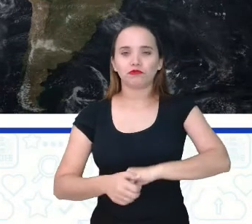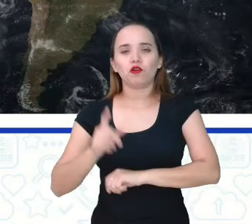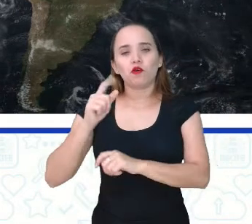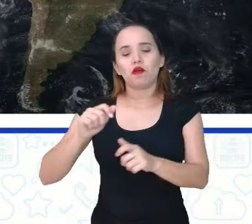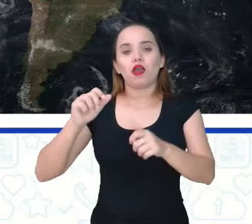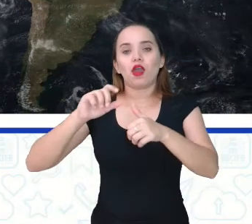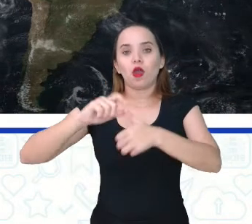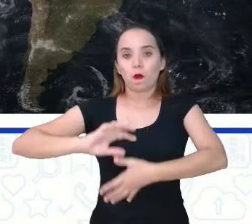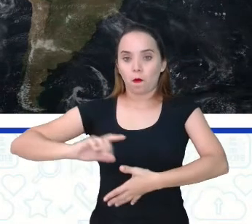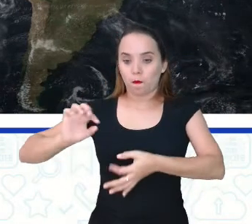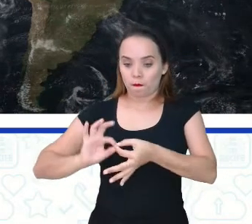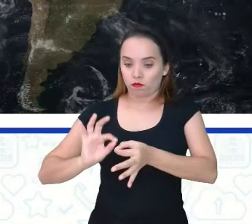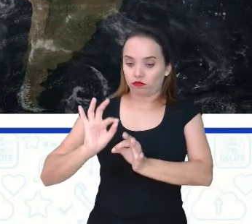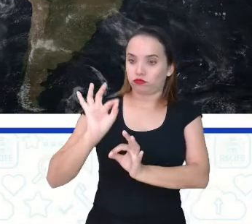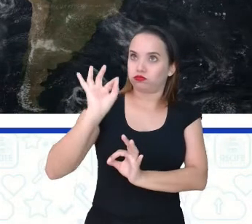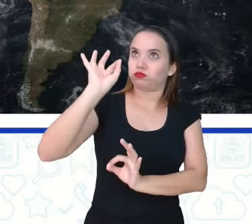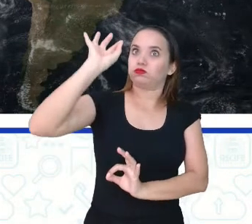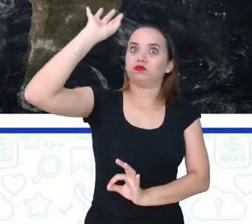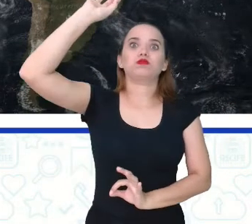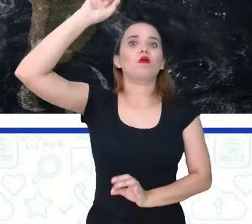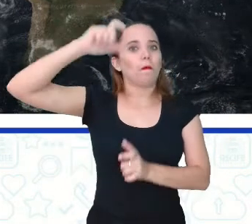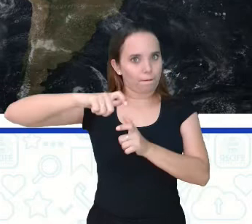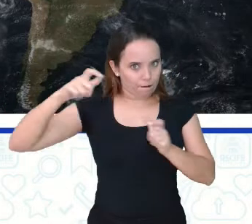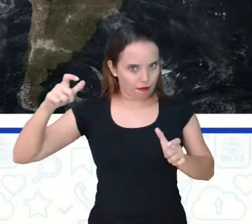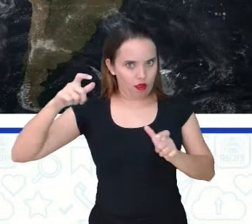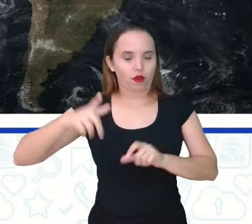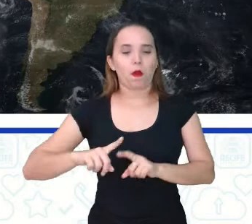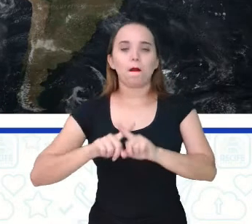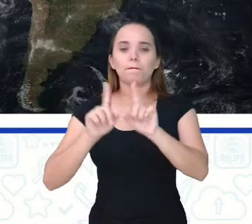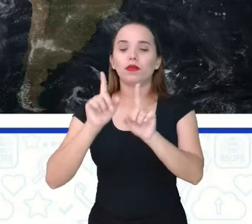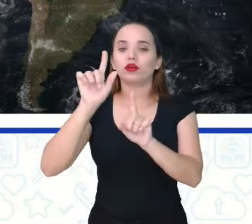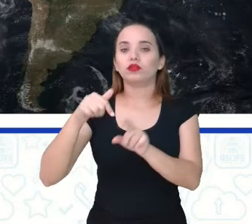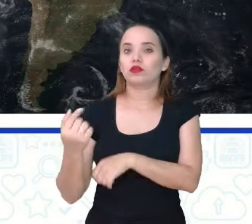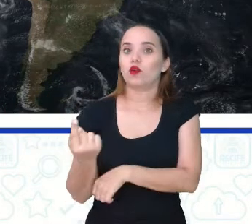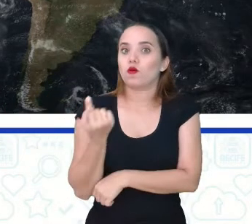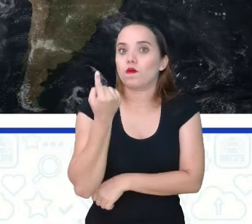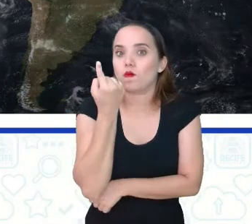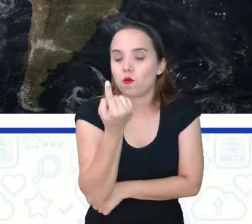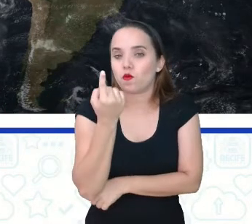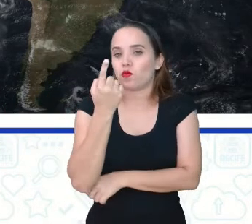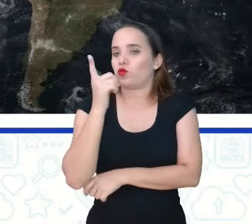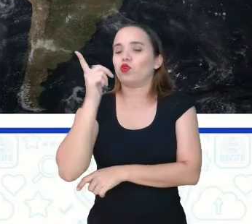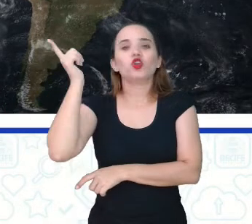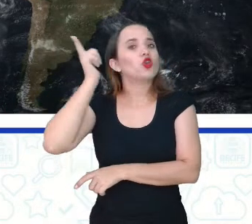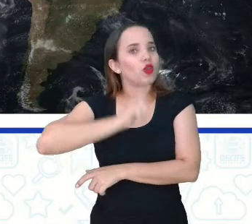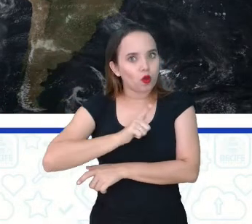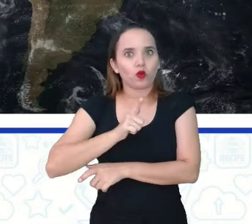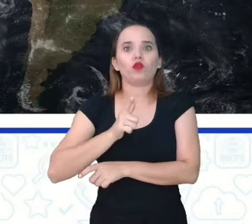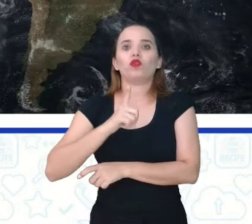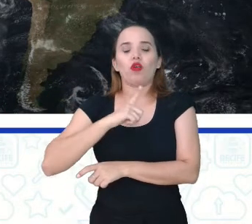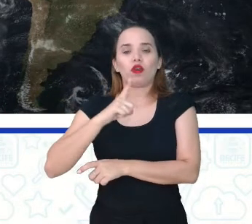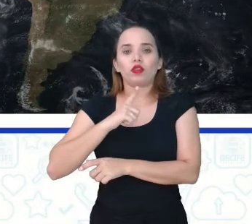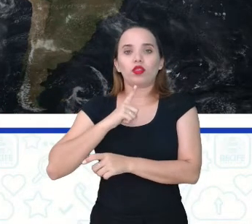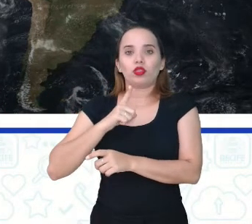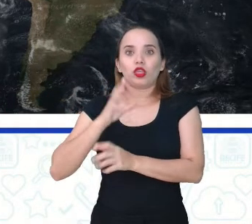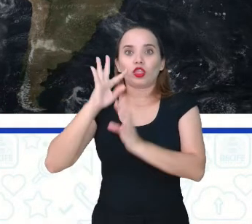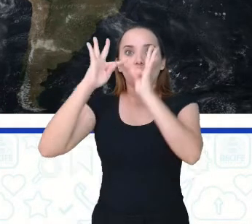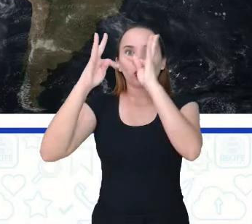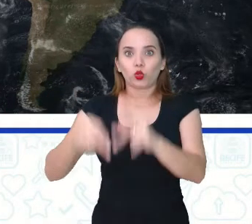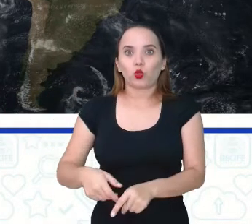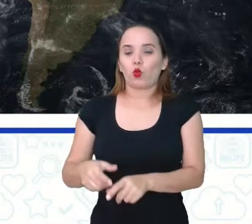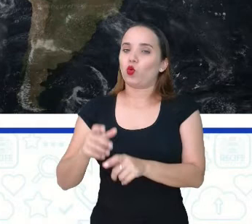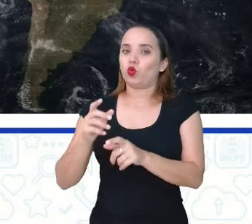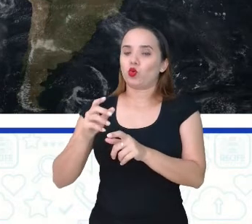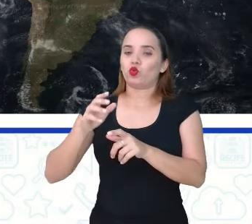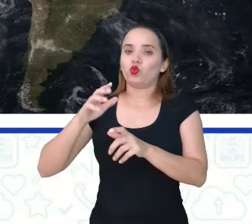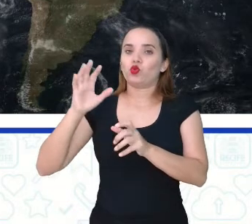maior extensão no sentido norte e sul, sendo o único a ocupar todas as faixas climáticas do planeta. Uma vez que